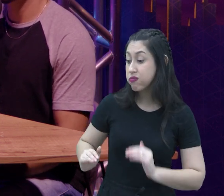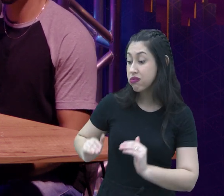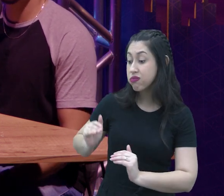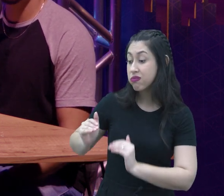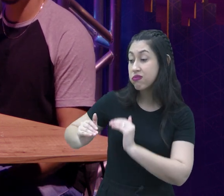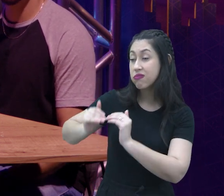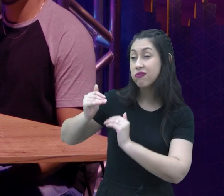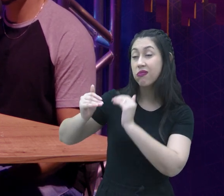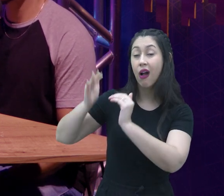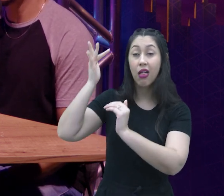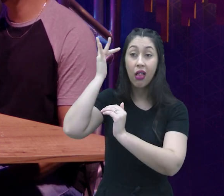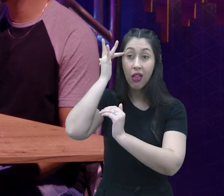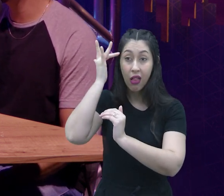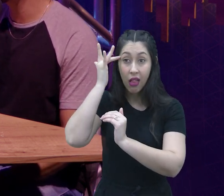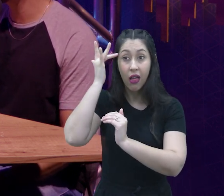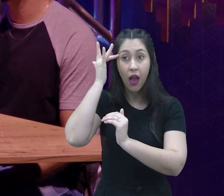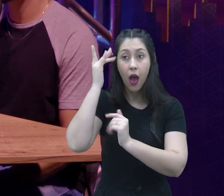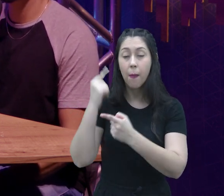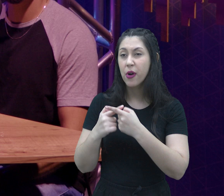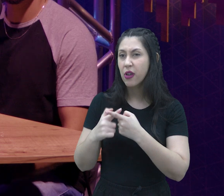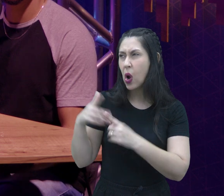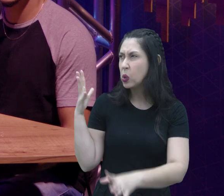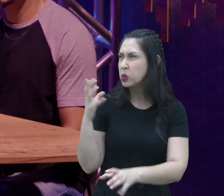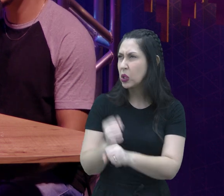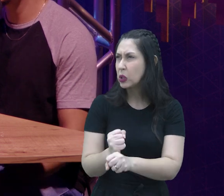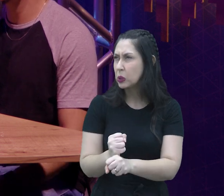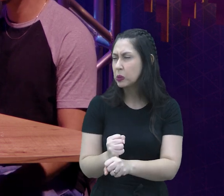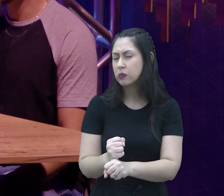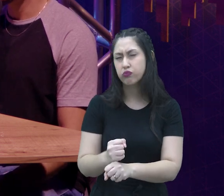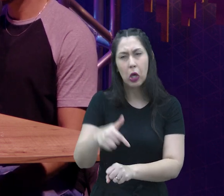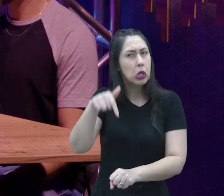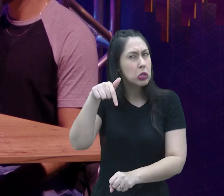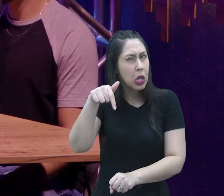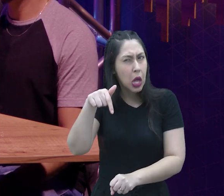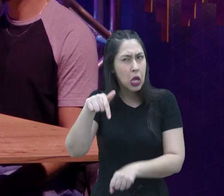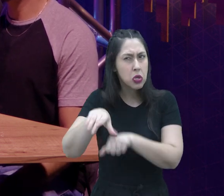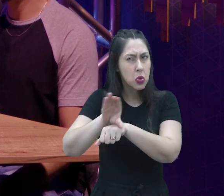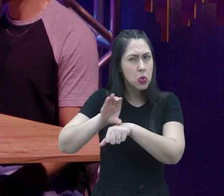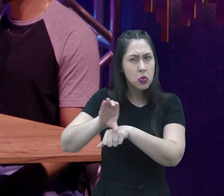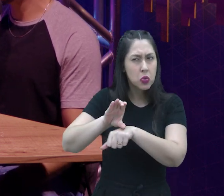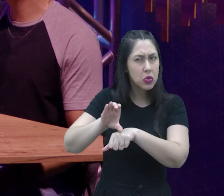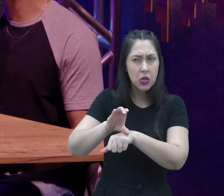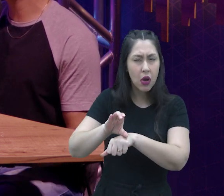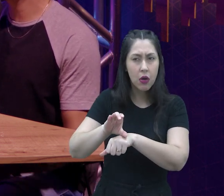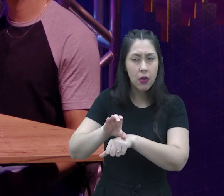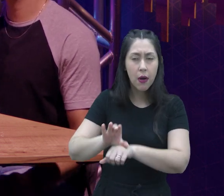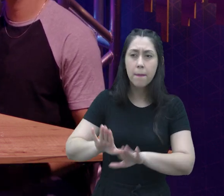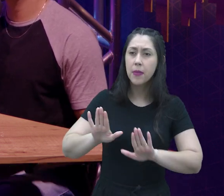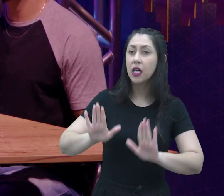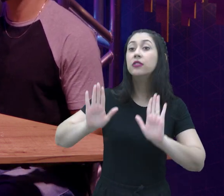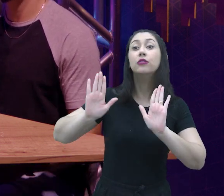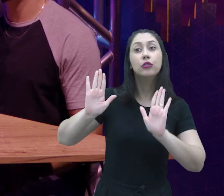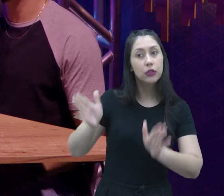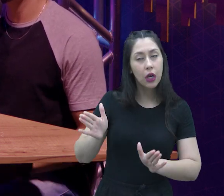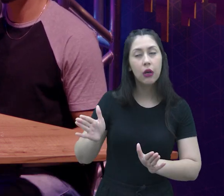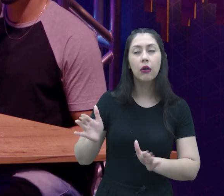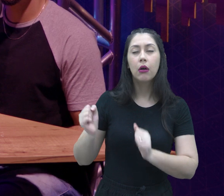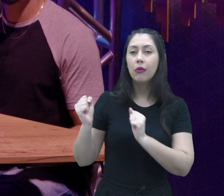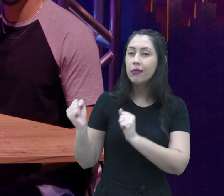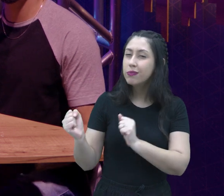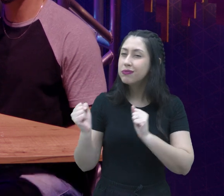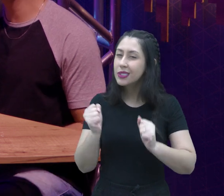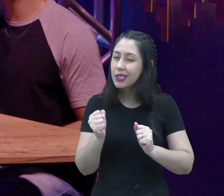muito, né? O Brasil ele teve 7 ou 8 constituições e já tinha os poderes